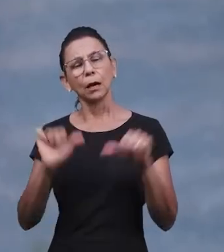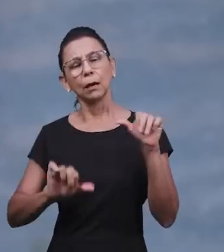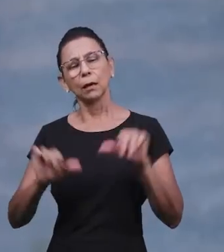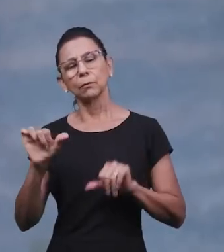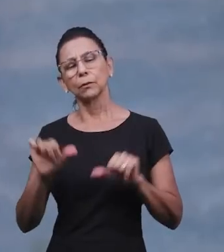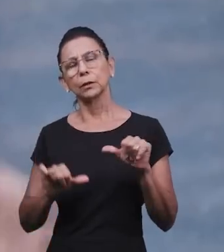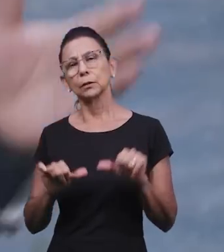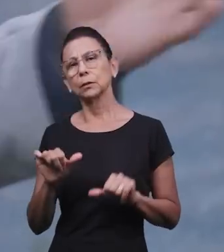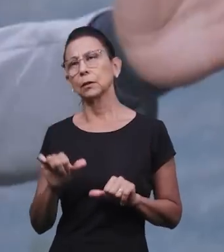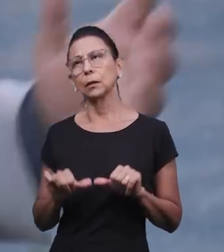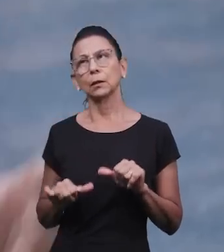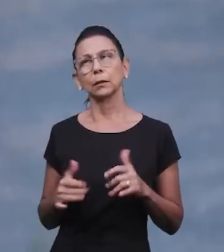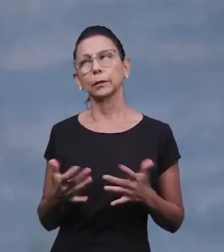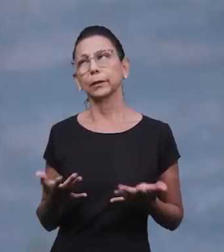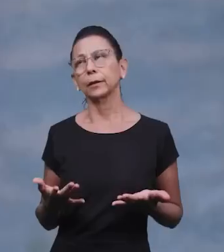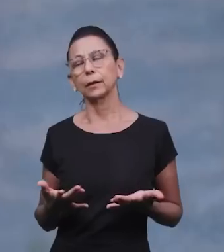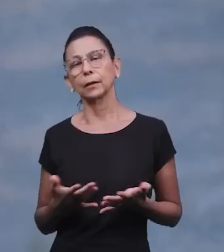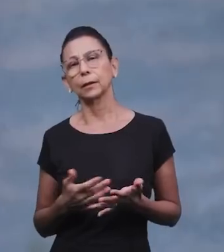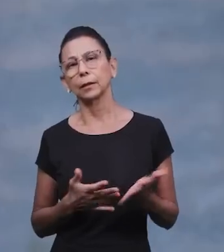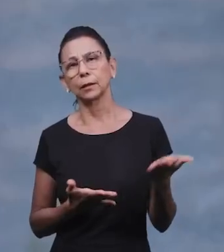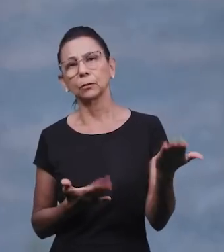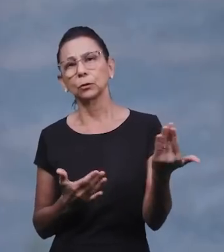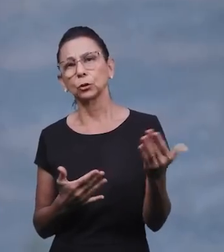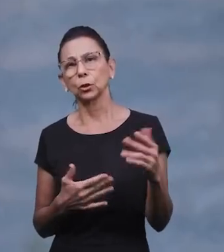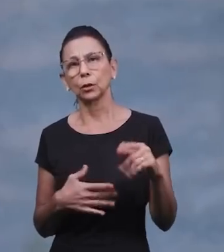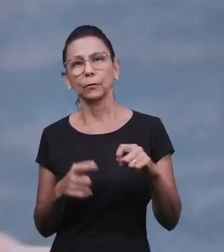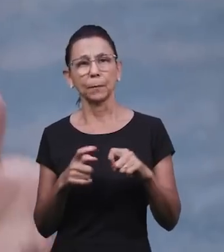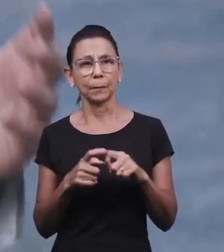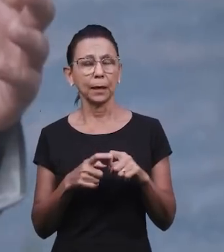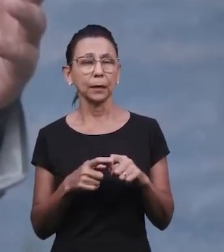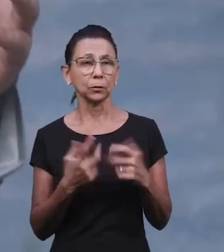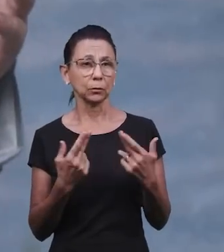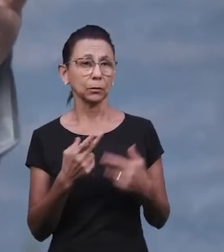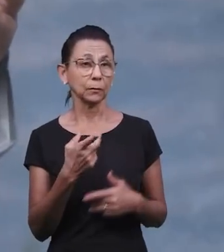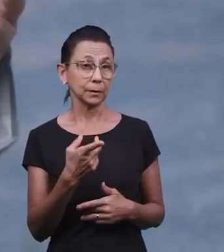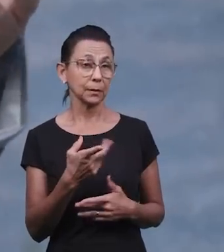receita única. Assim como um jovem que é médico como você, médico,